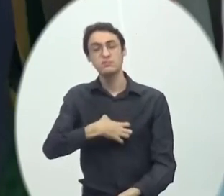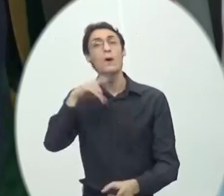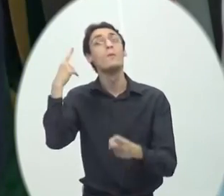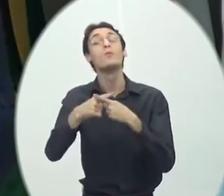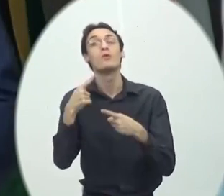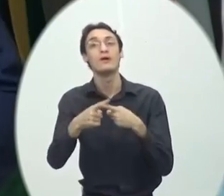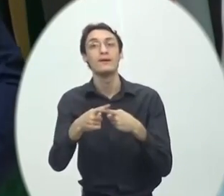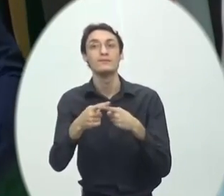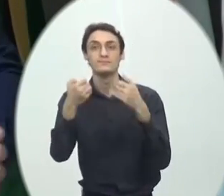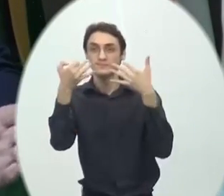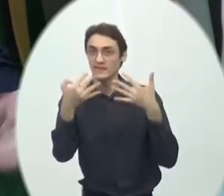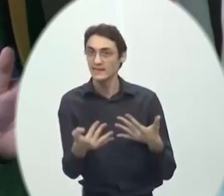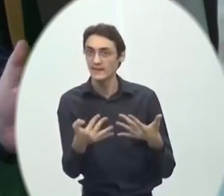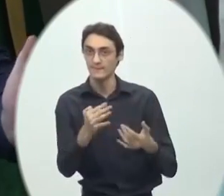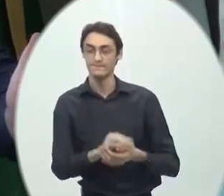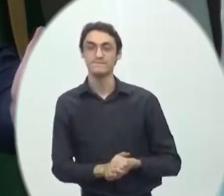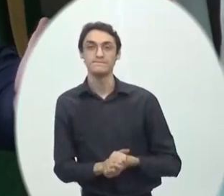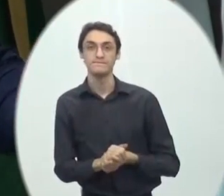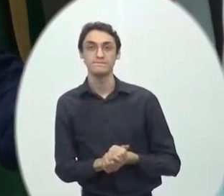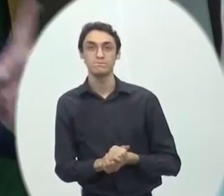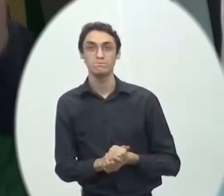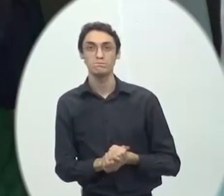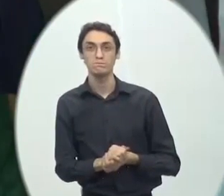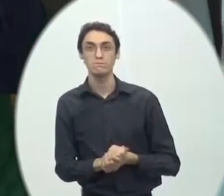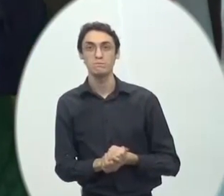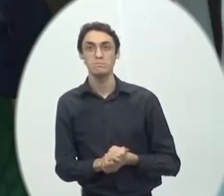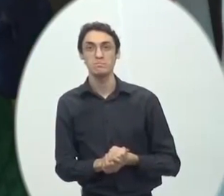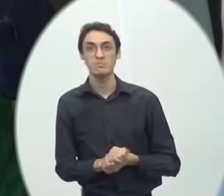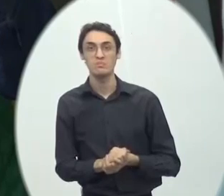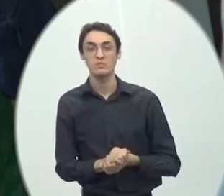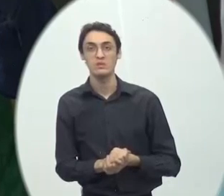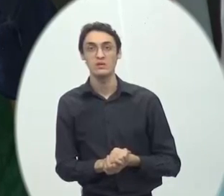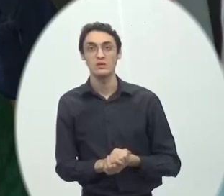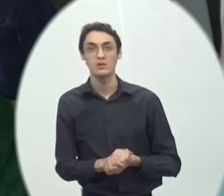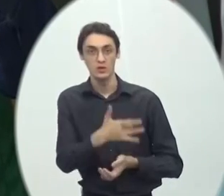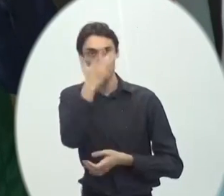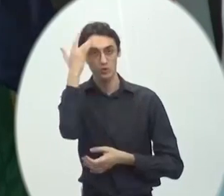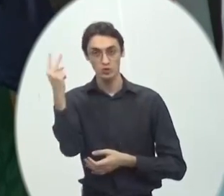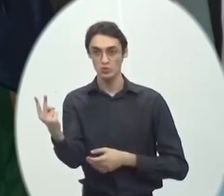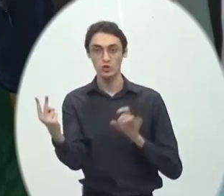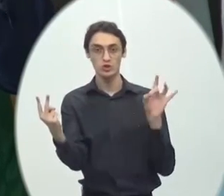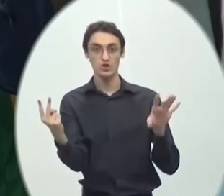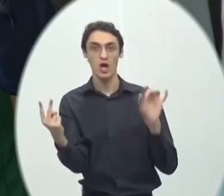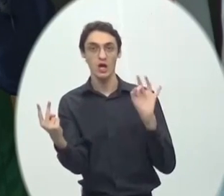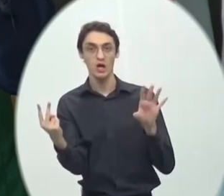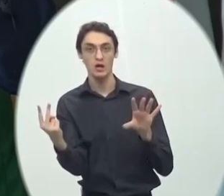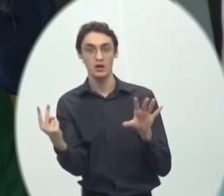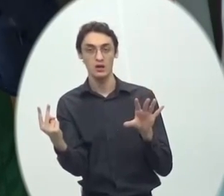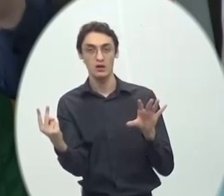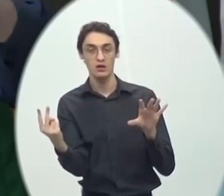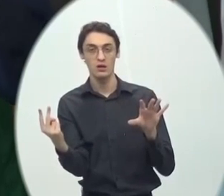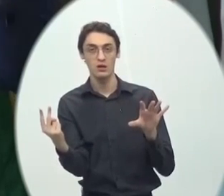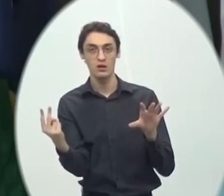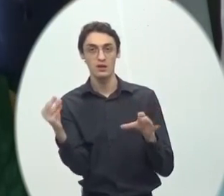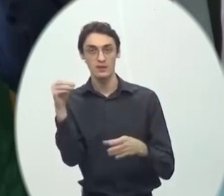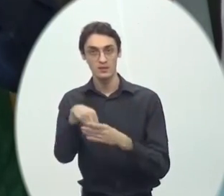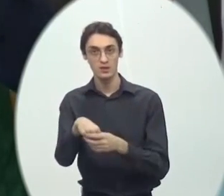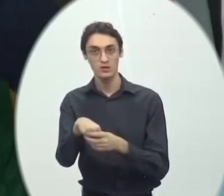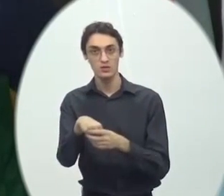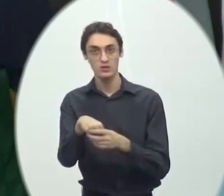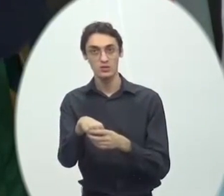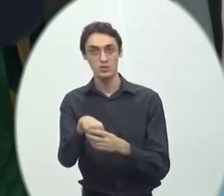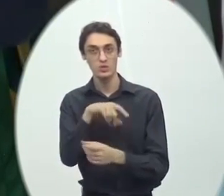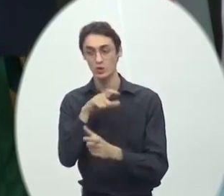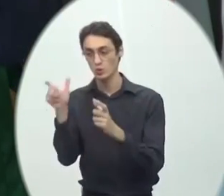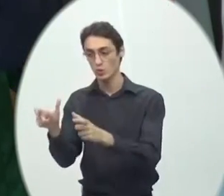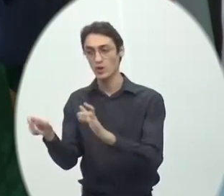Porque apenas dois atendentes atendendo, apenas dois, sendo que há um espaçamento